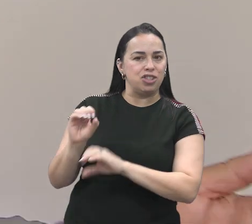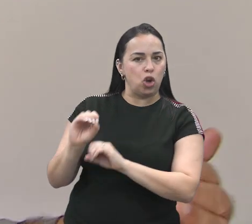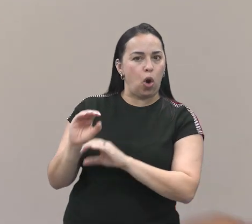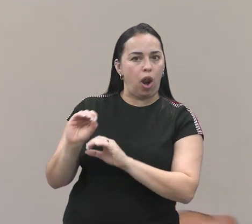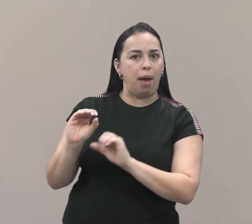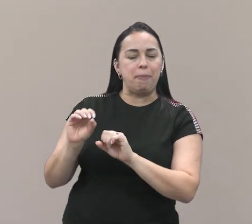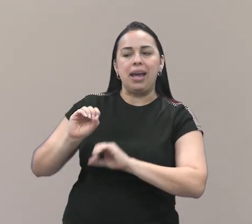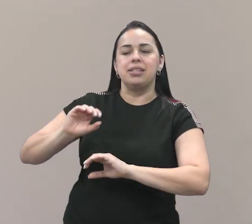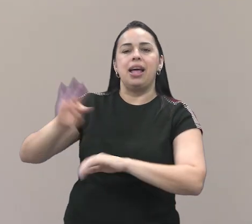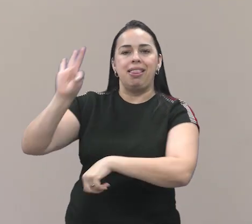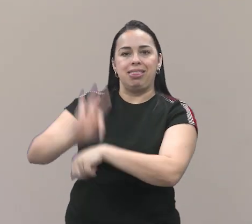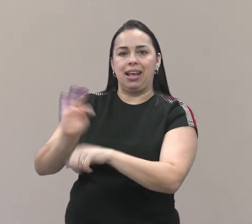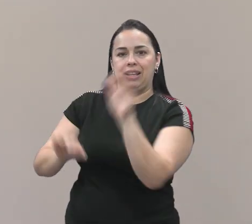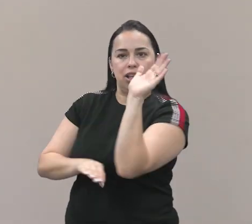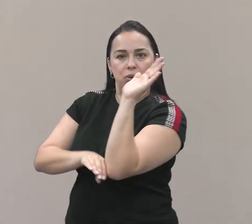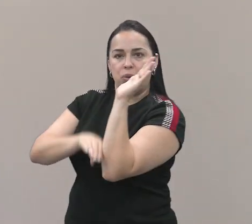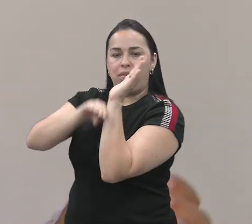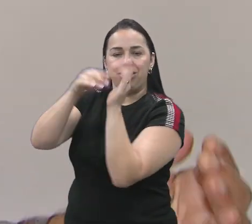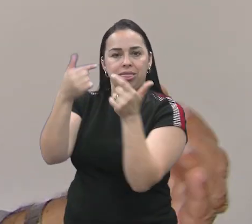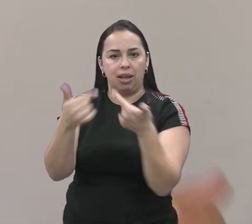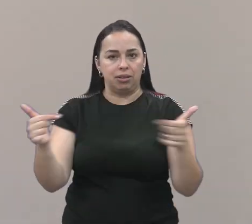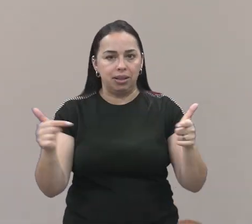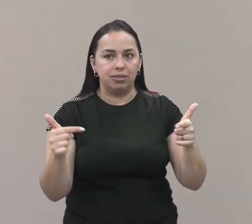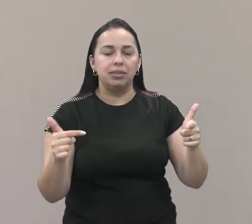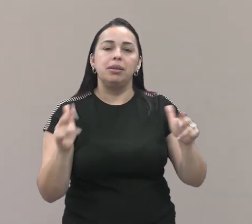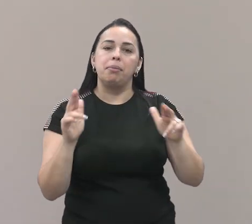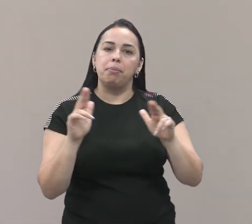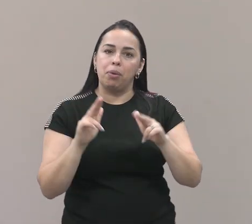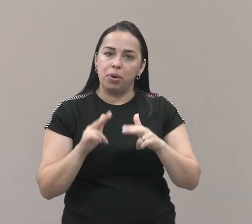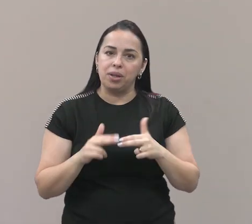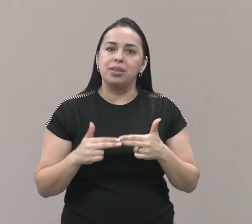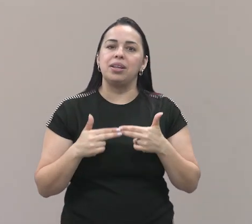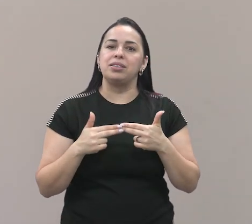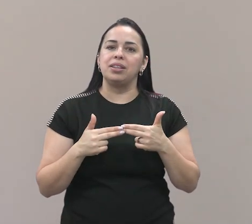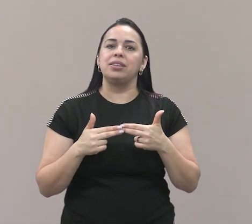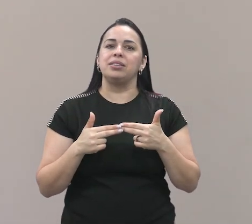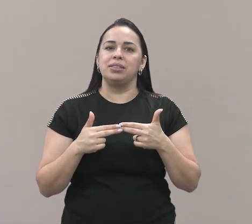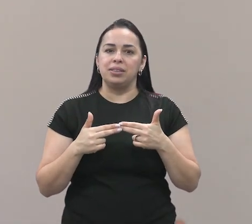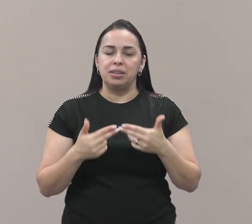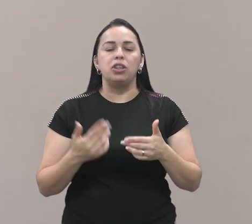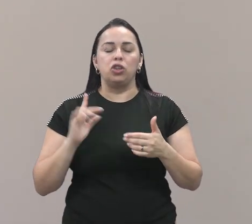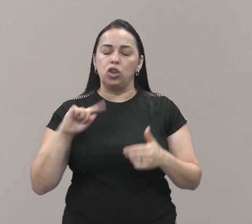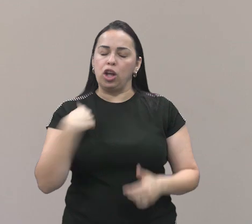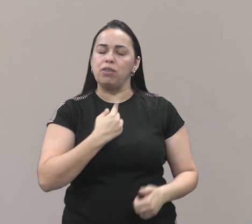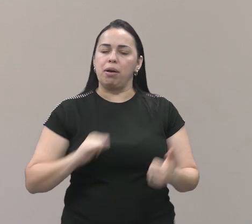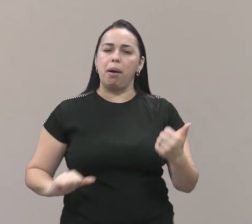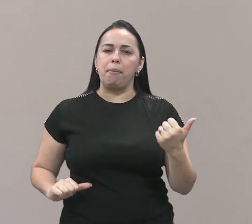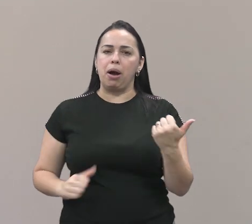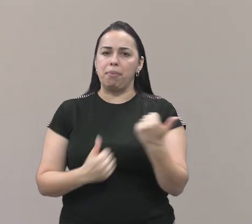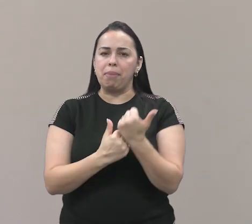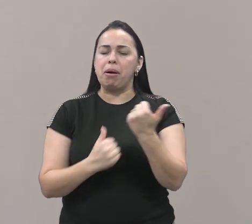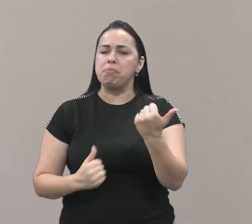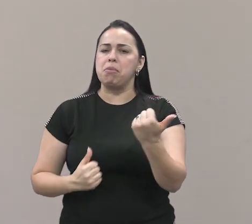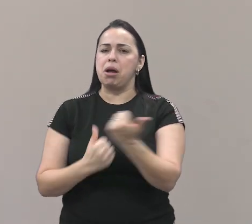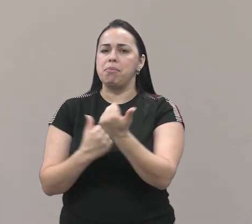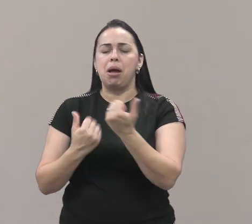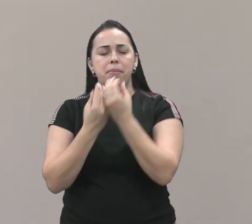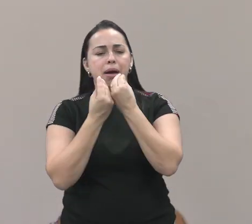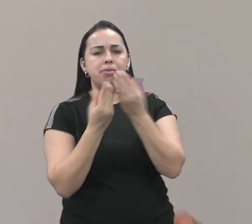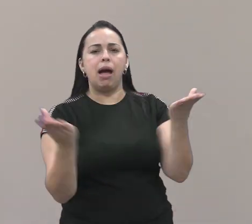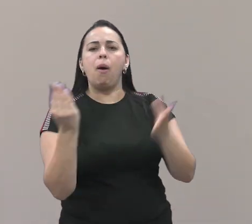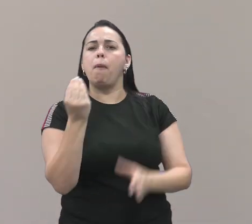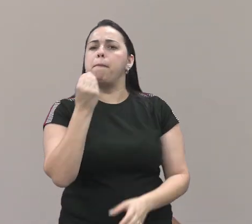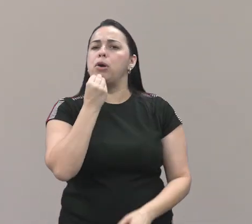treina técnicos de elevadores. Então, a escola é a empresa. E nós estamos muito bem estruturados para dar esse suporte,